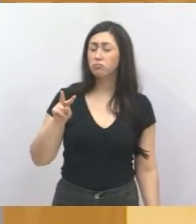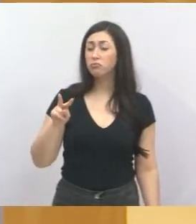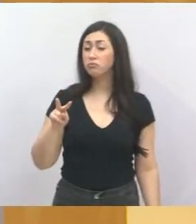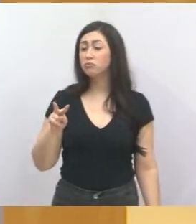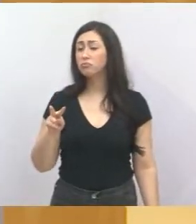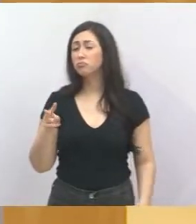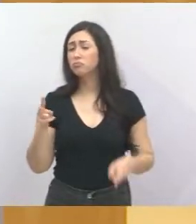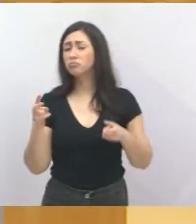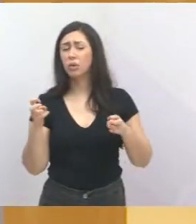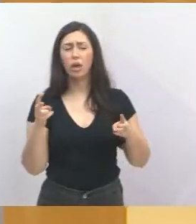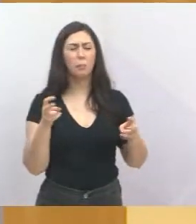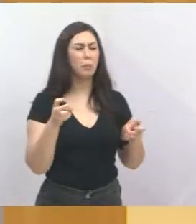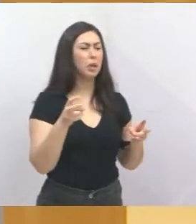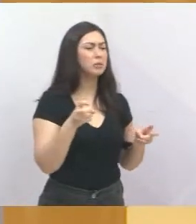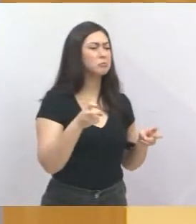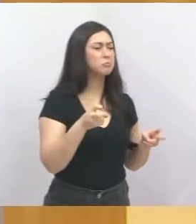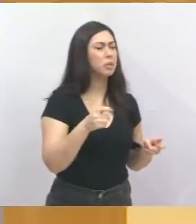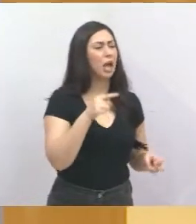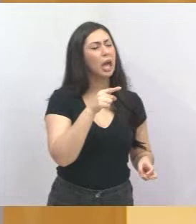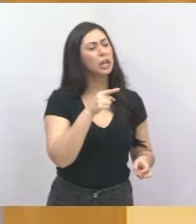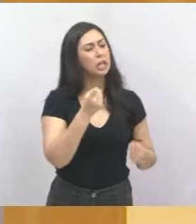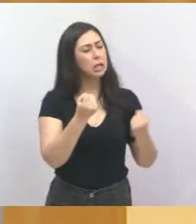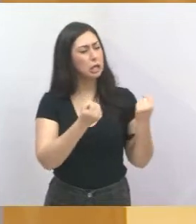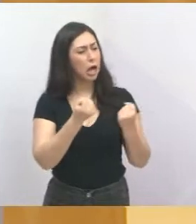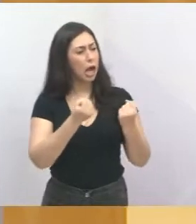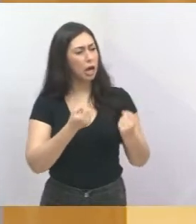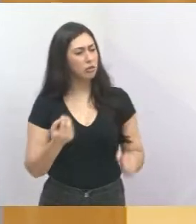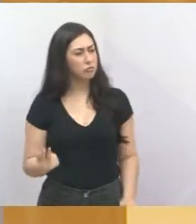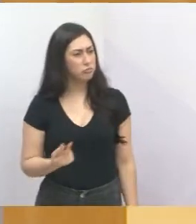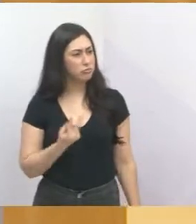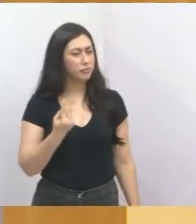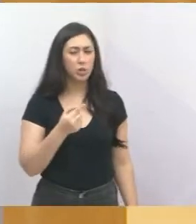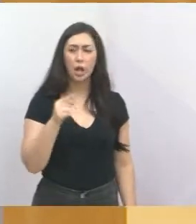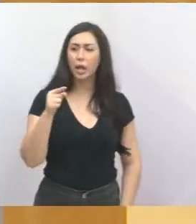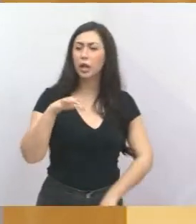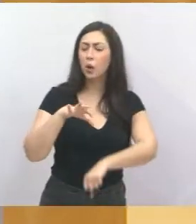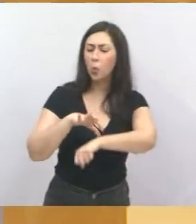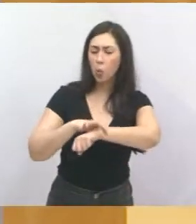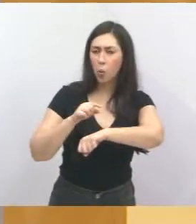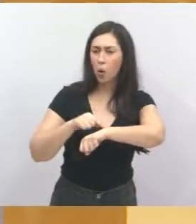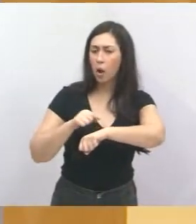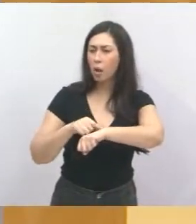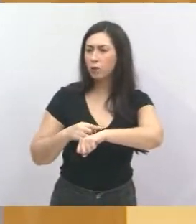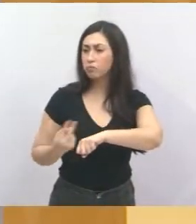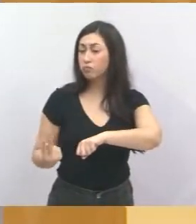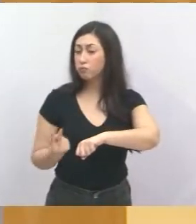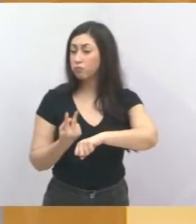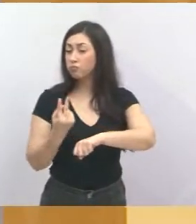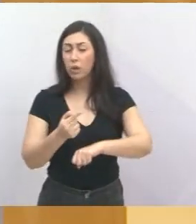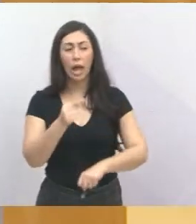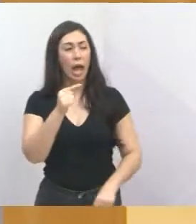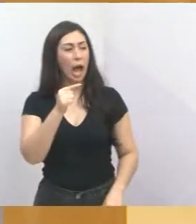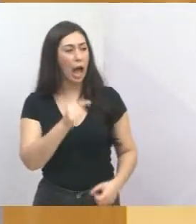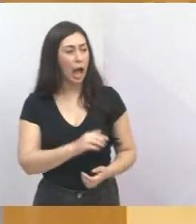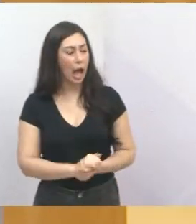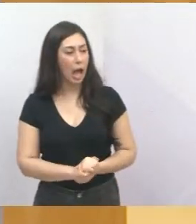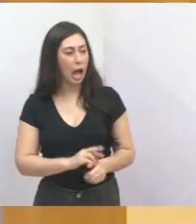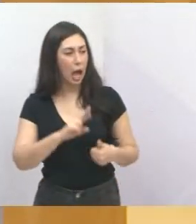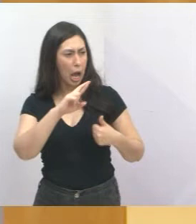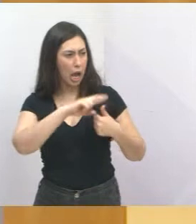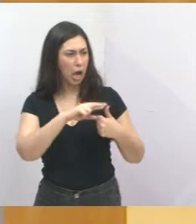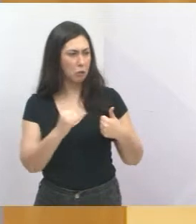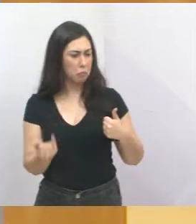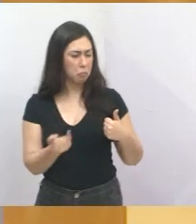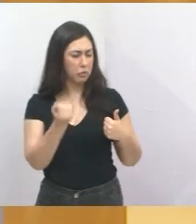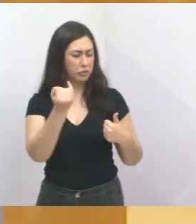valor àquela pessoa pelo carro que ela tem, pelo relógio que ela ostenta, pelo cargo que ela ocupa.